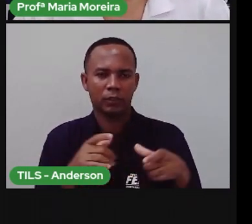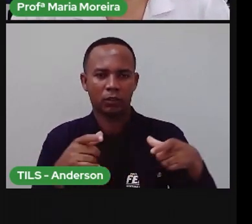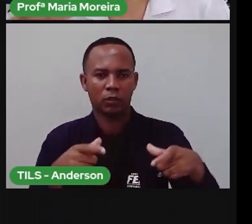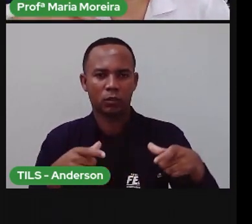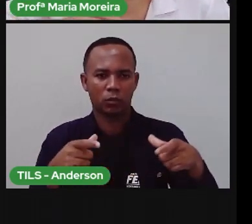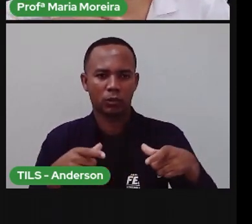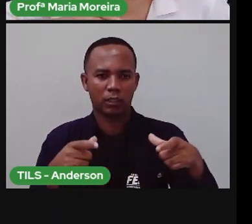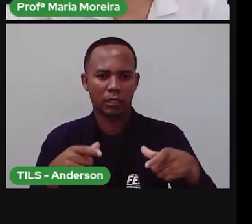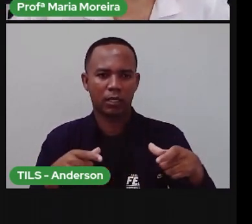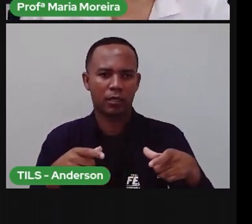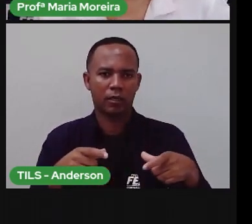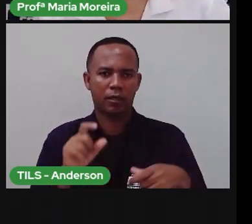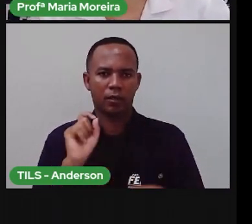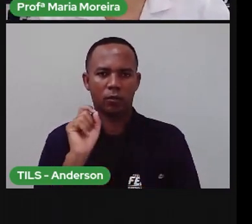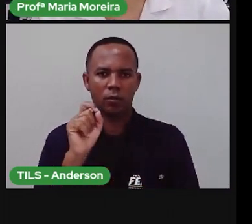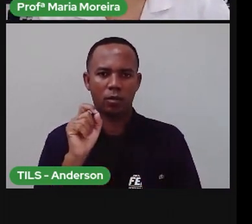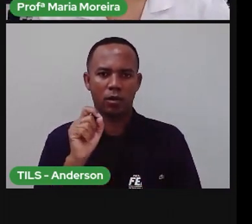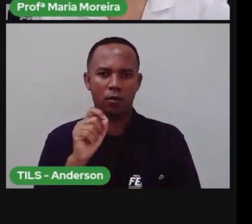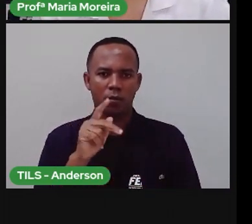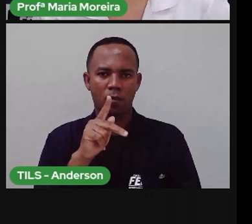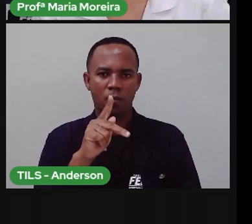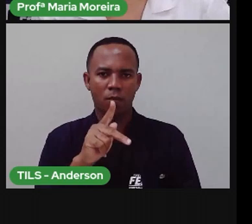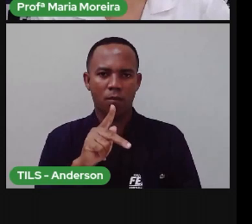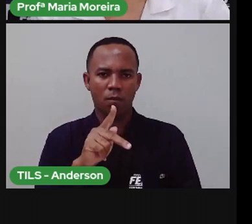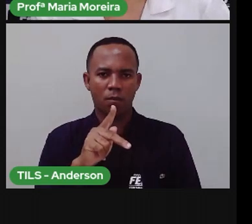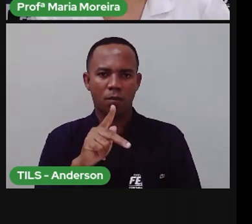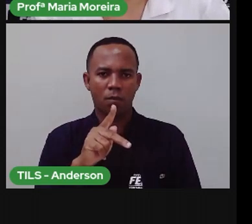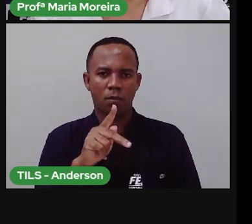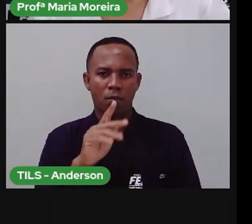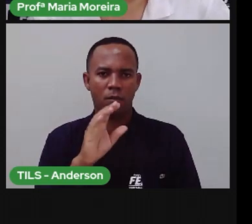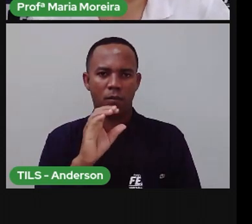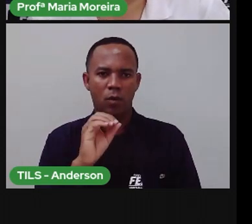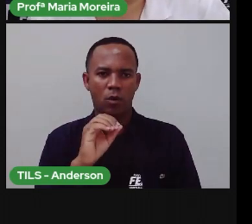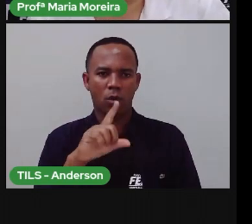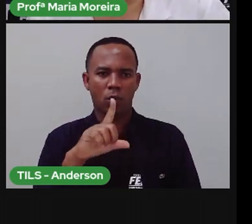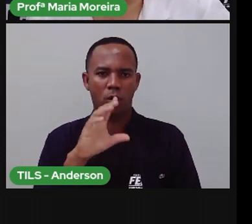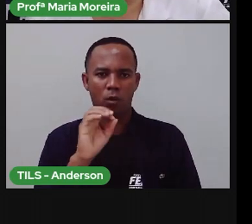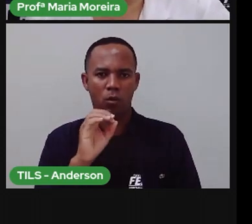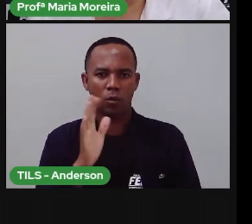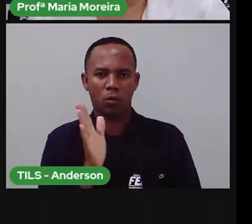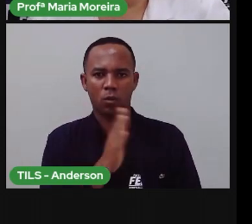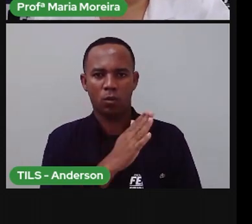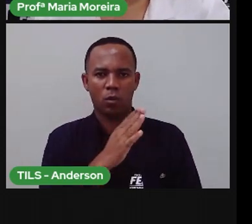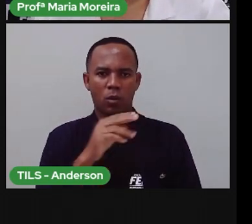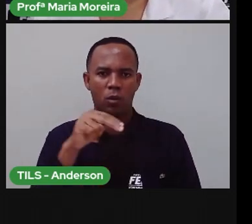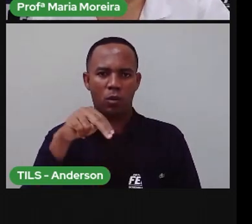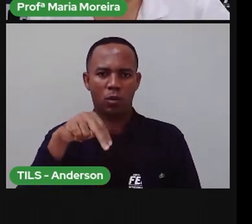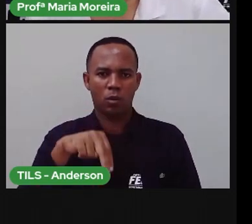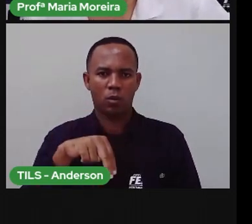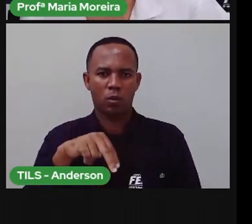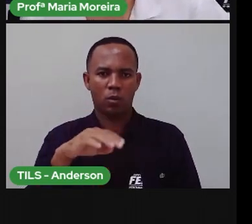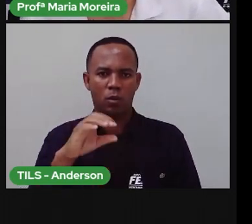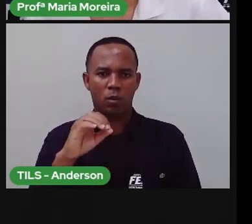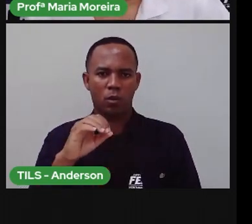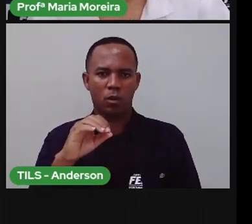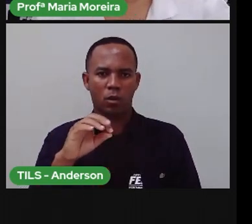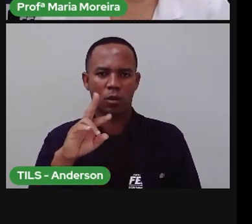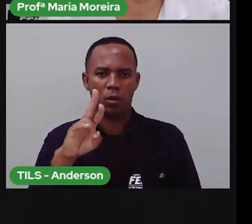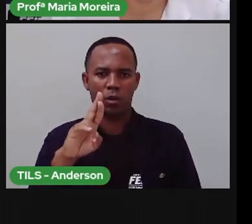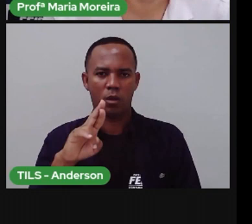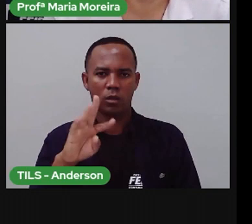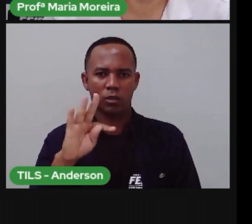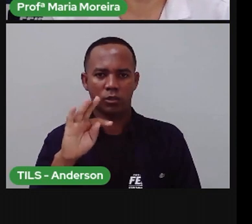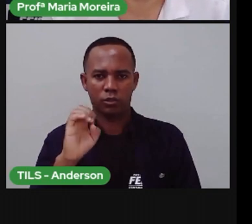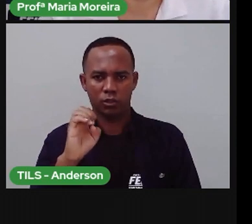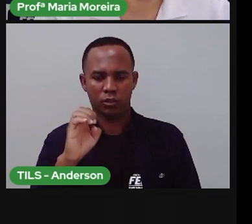Polo Norte, que a Pro mostrou aqui no nosso grande amiguinho. Suas águas banham porções do continente europeu, do continente asiático e